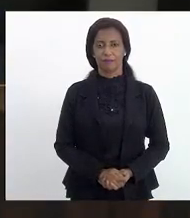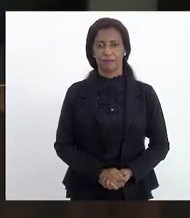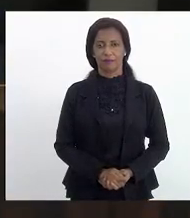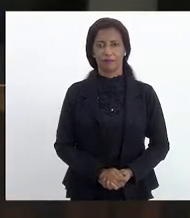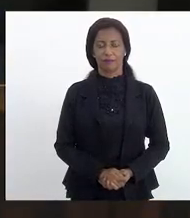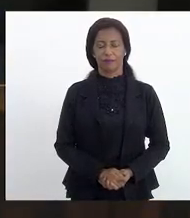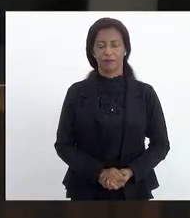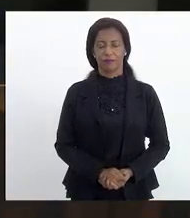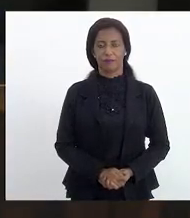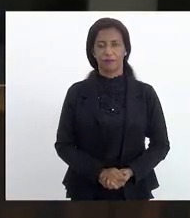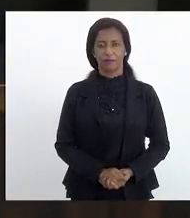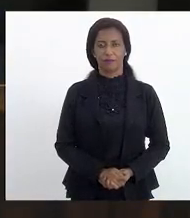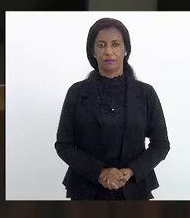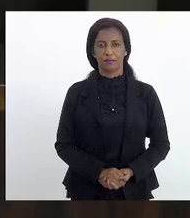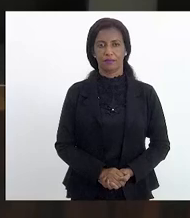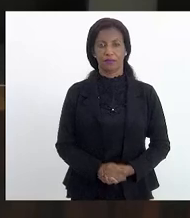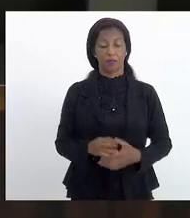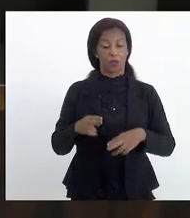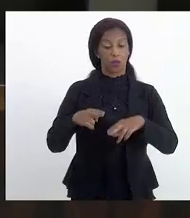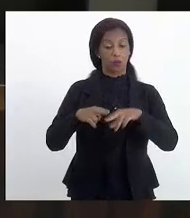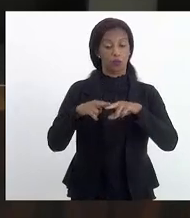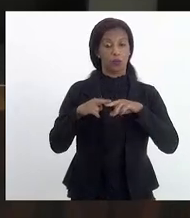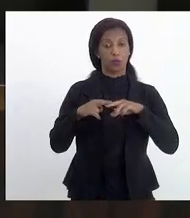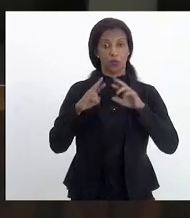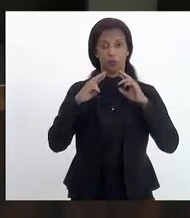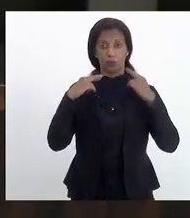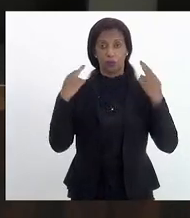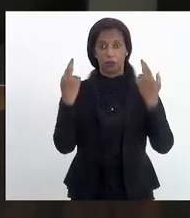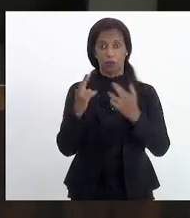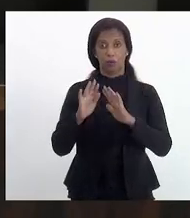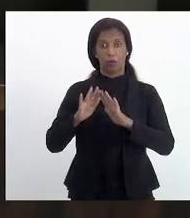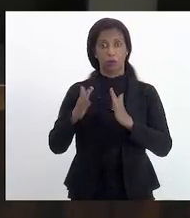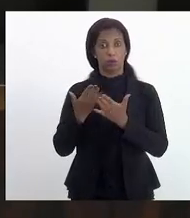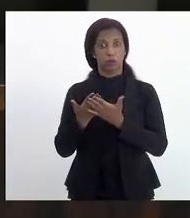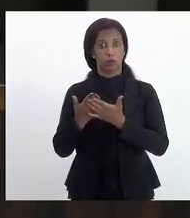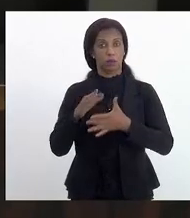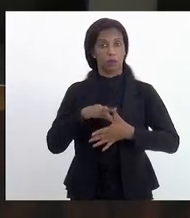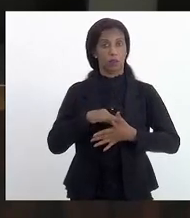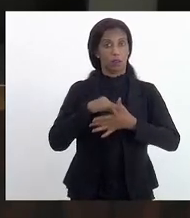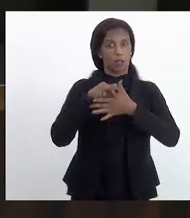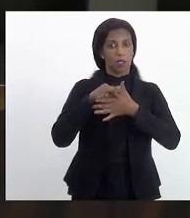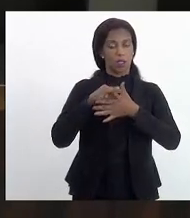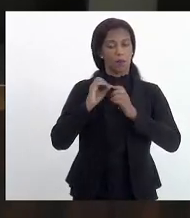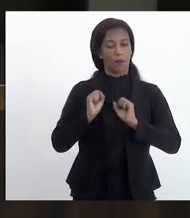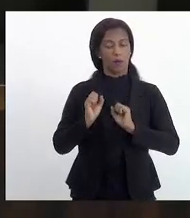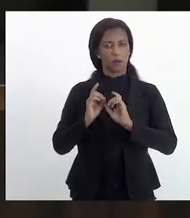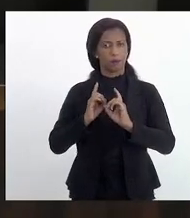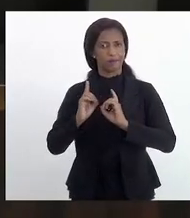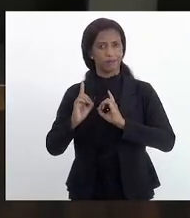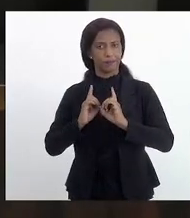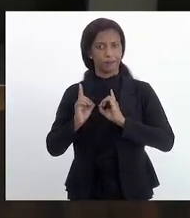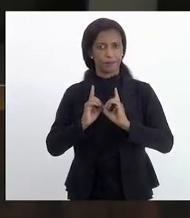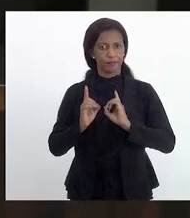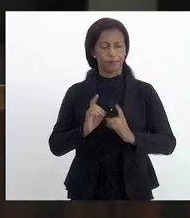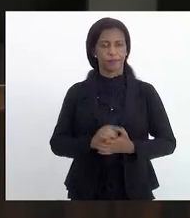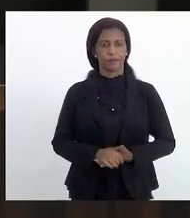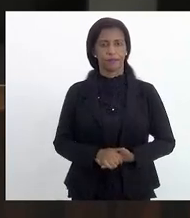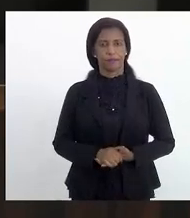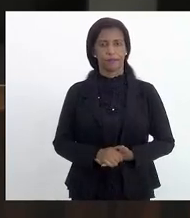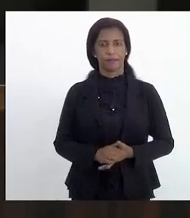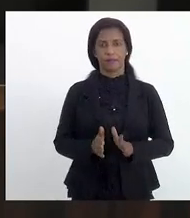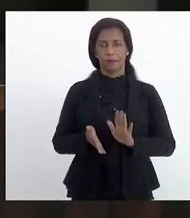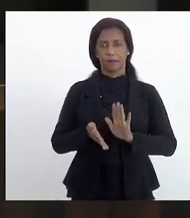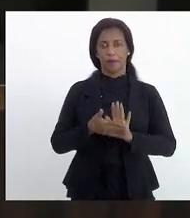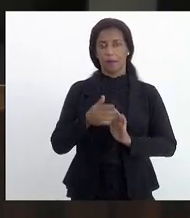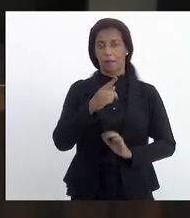Motivo da reunião Colégio de Líderes, deputado Luiz, para que a gente possa debater o projeto